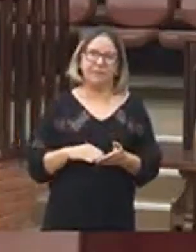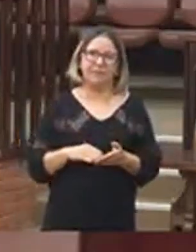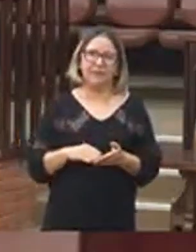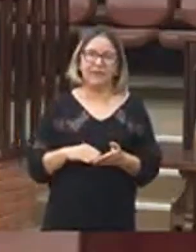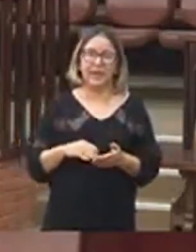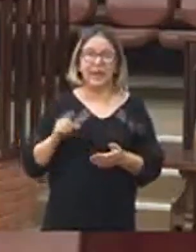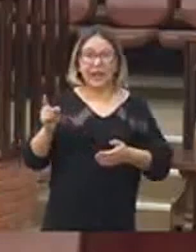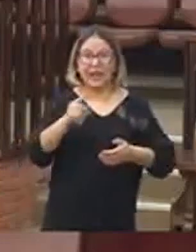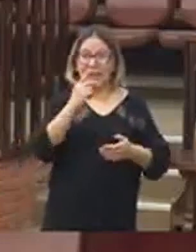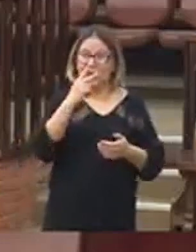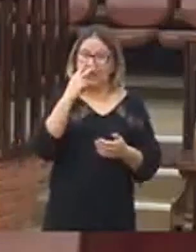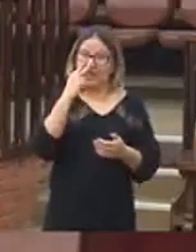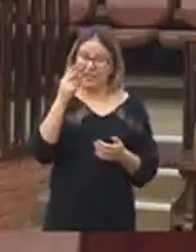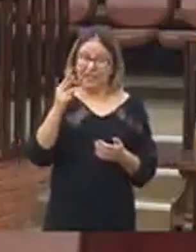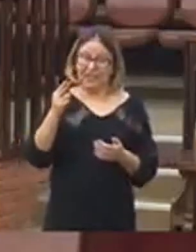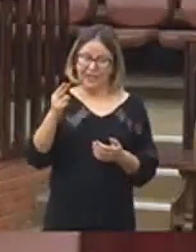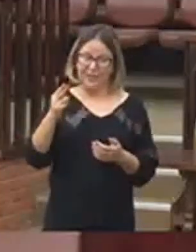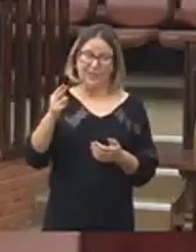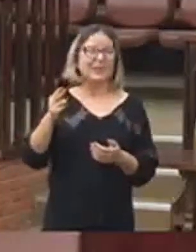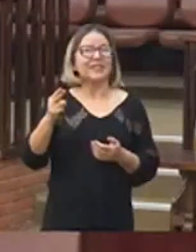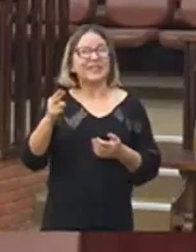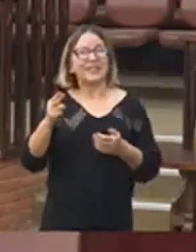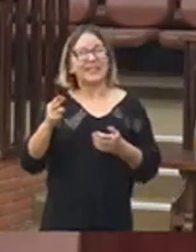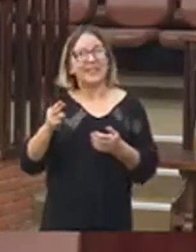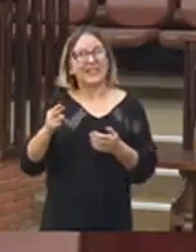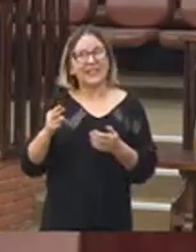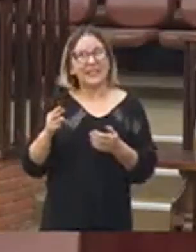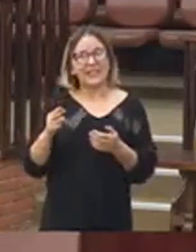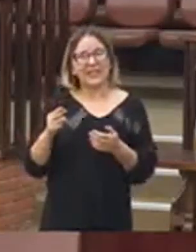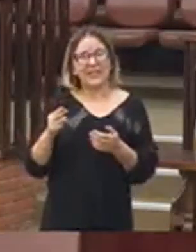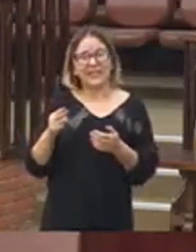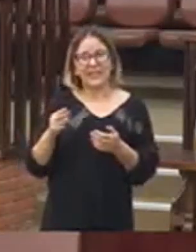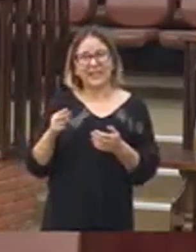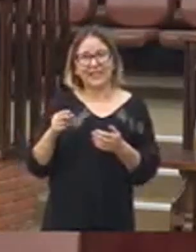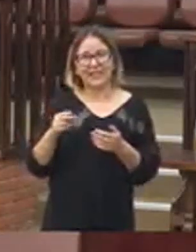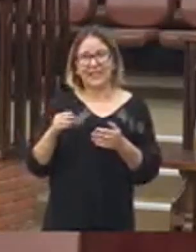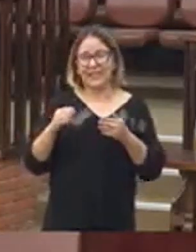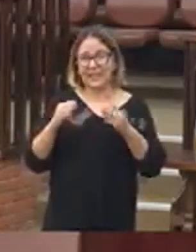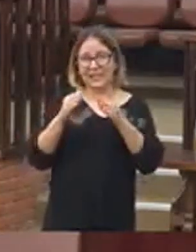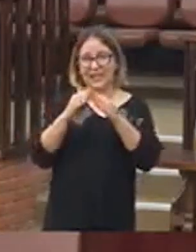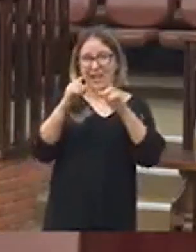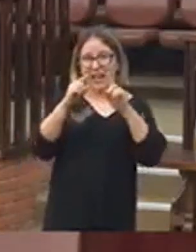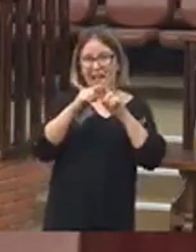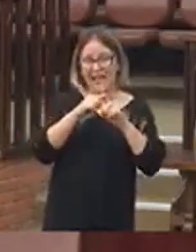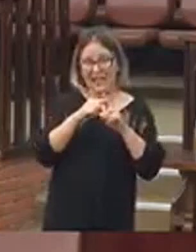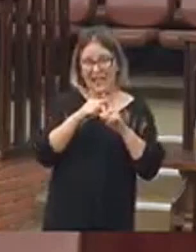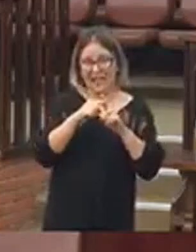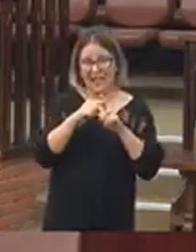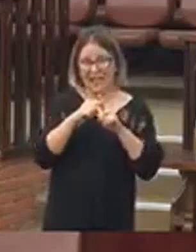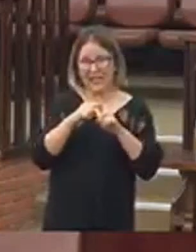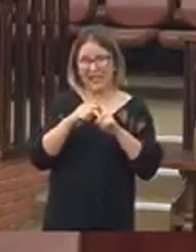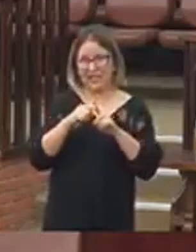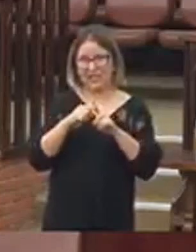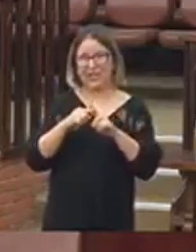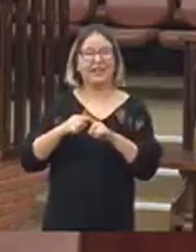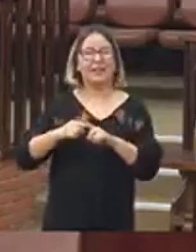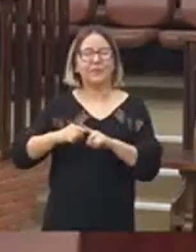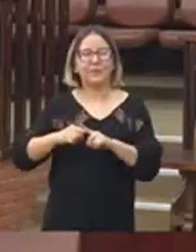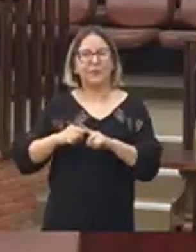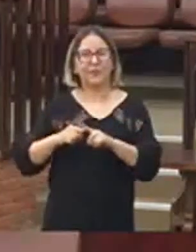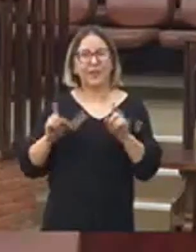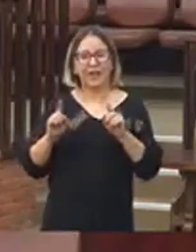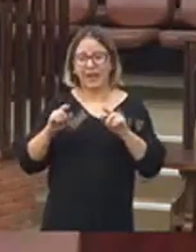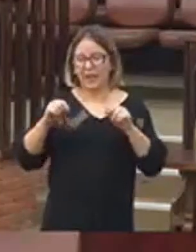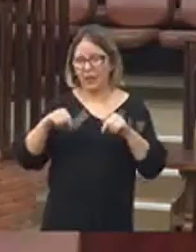achamos que a igreja está ausente daqui. Não, a igreja, felizmente pela